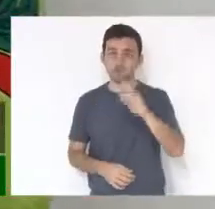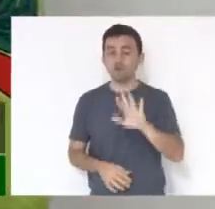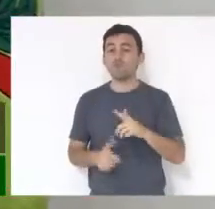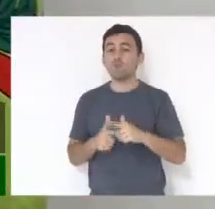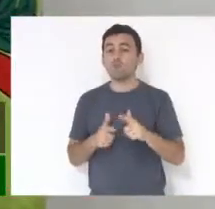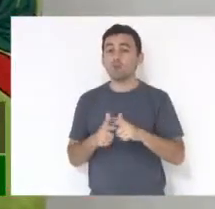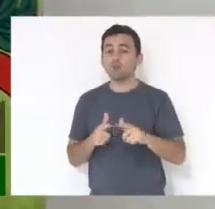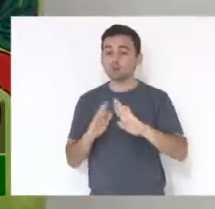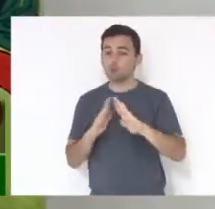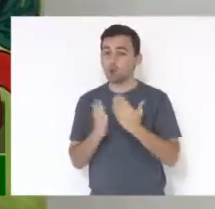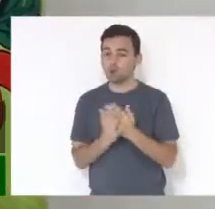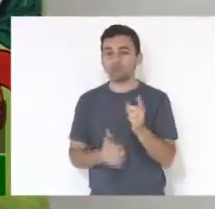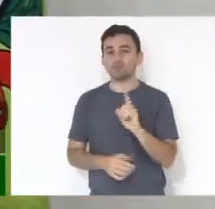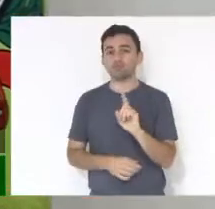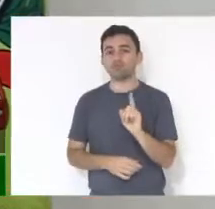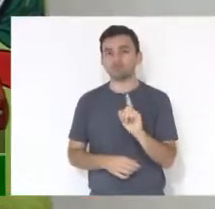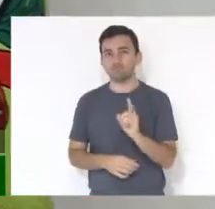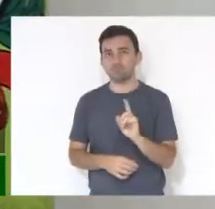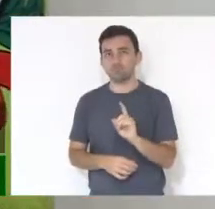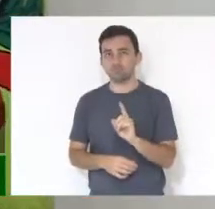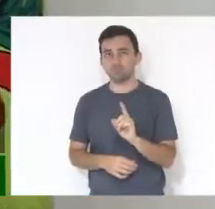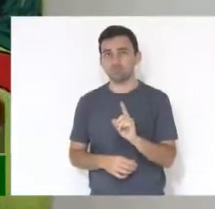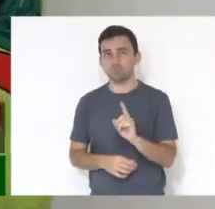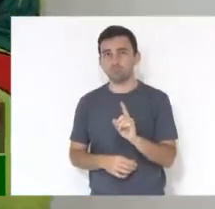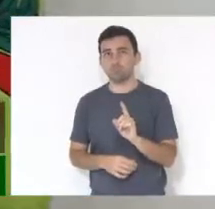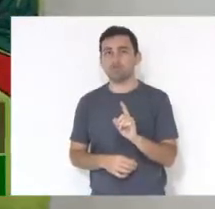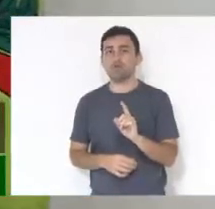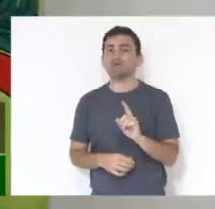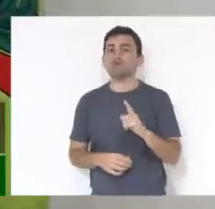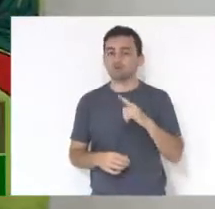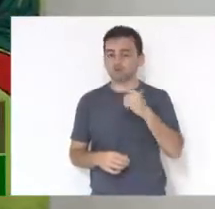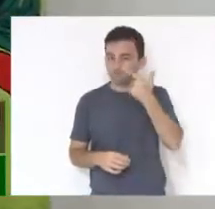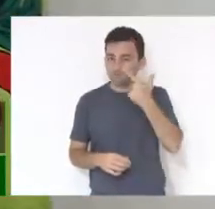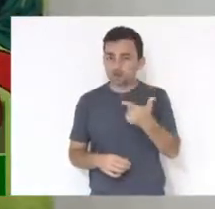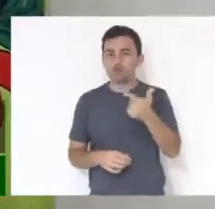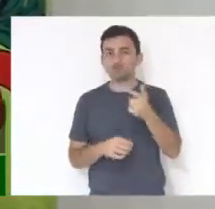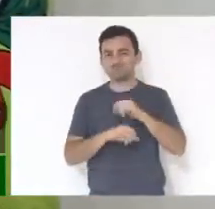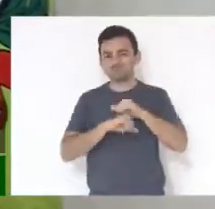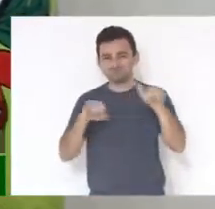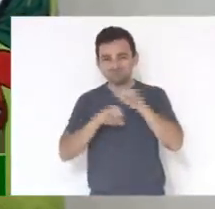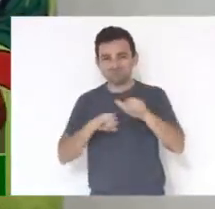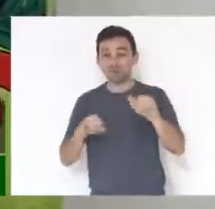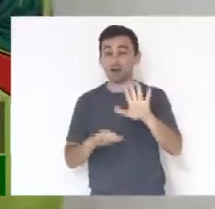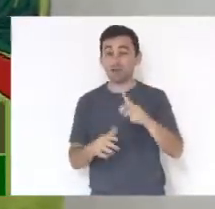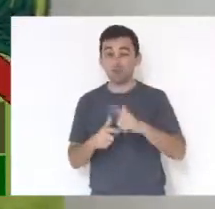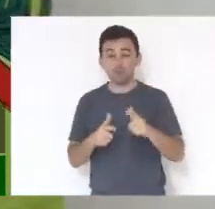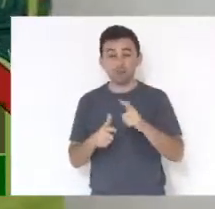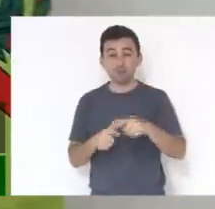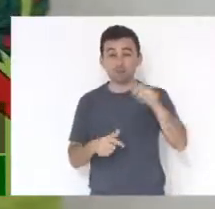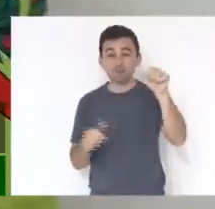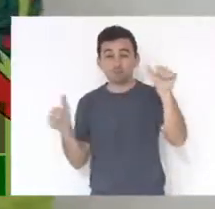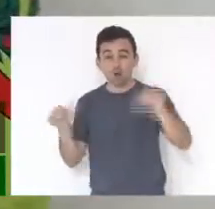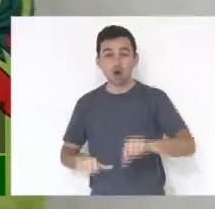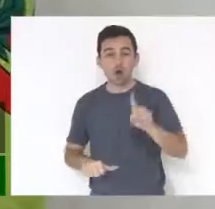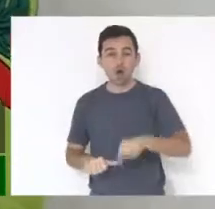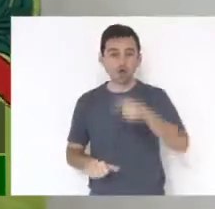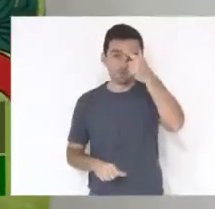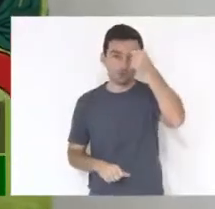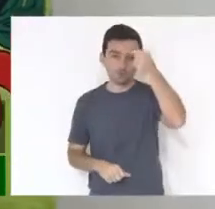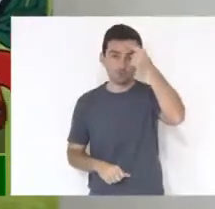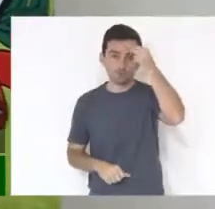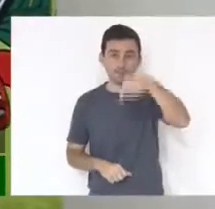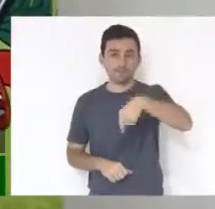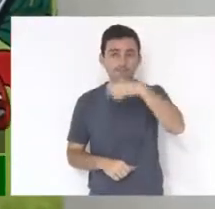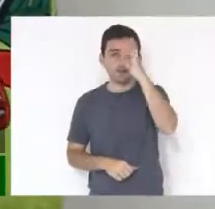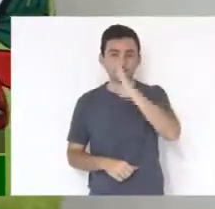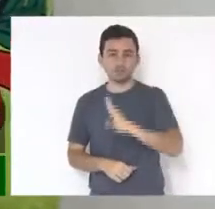escola, né? Embora exista esse problema, como todas as notícias que nós acabamos de ver, o maior problema está nas universidades. Aqui no nosso país